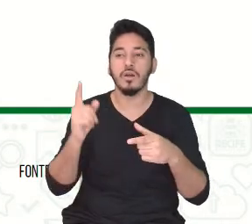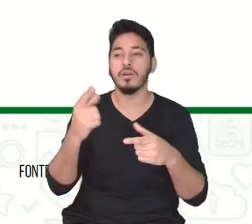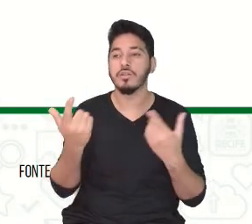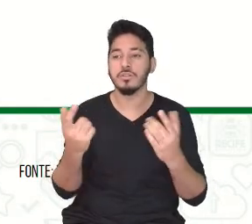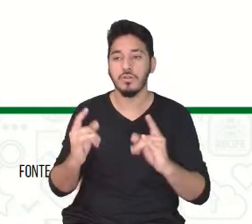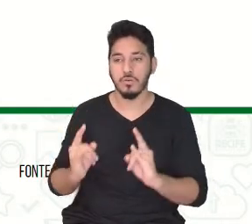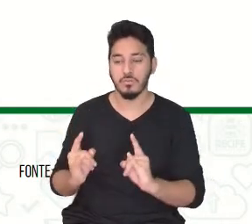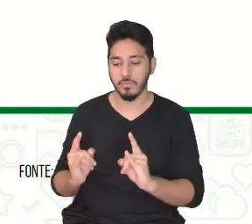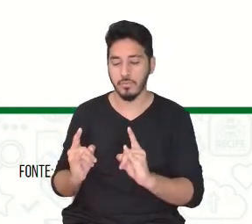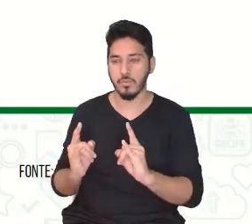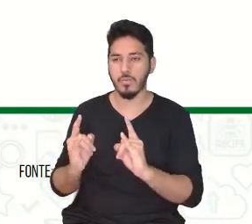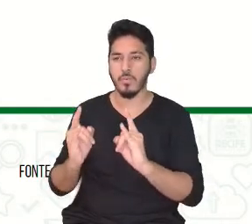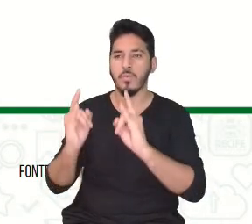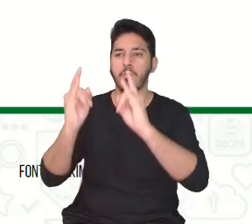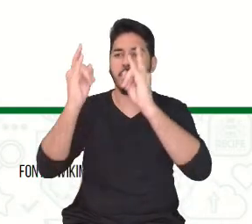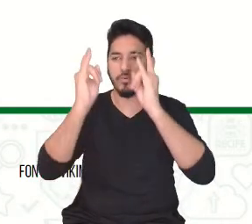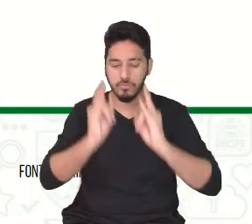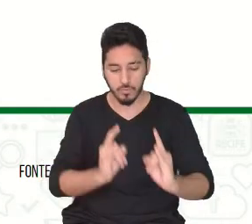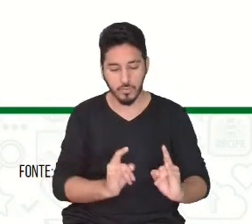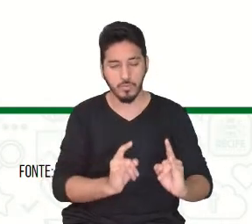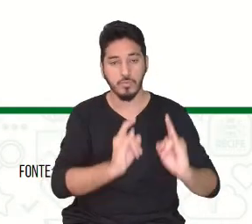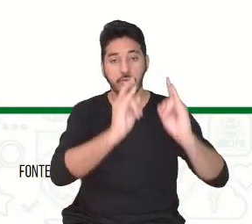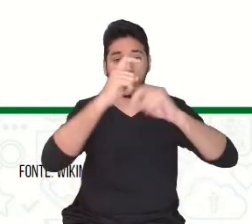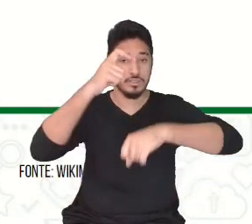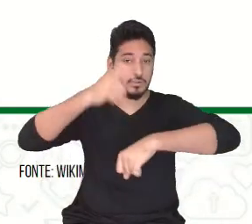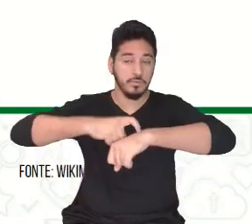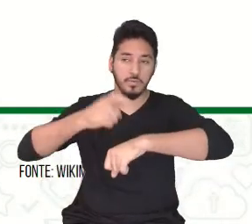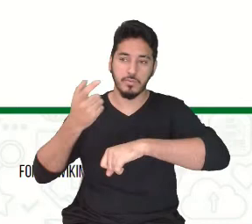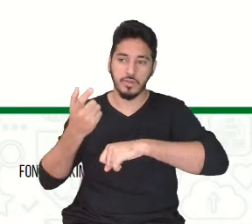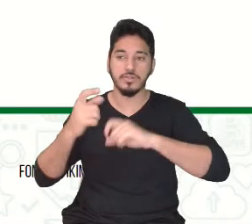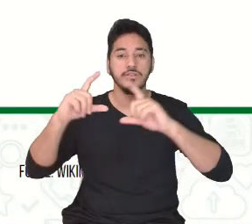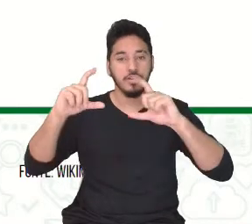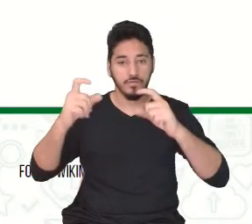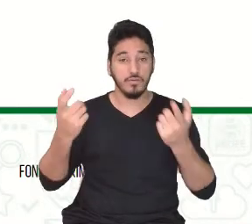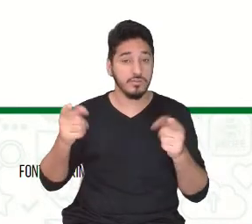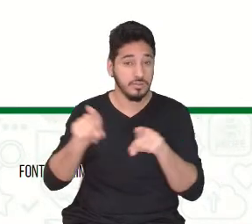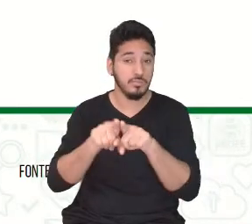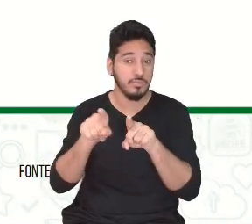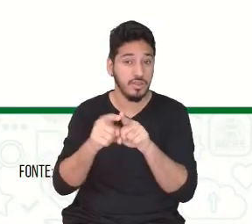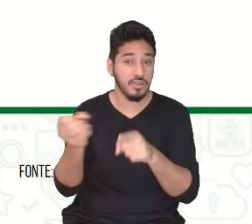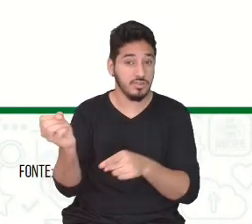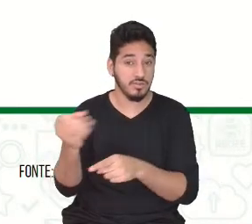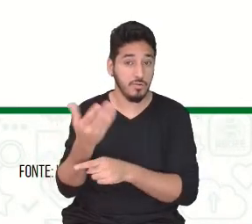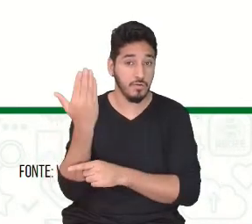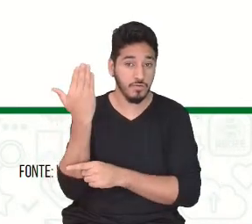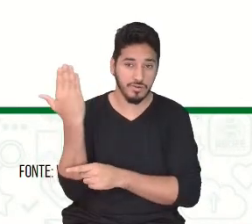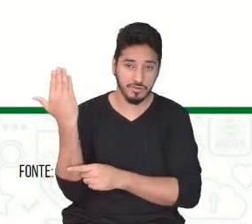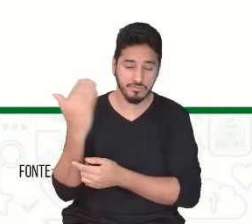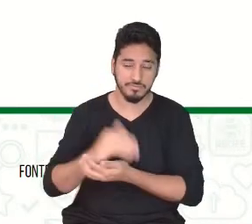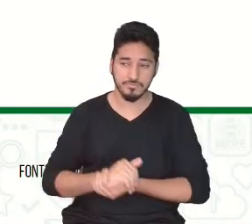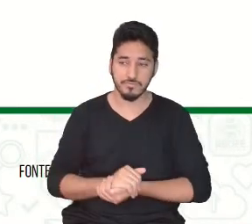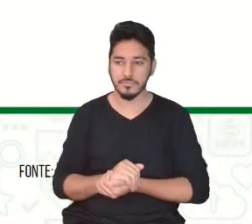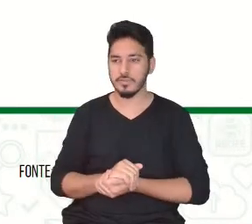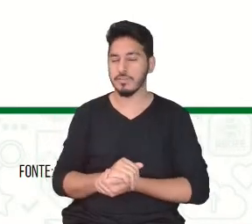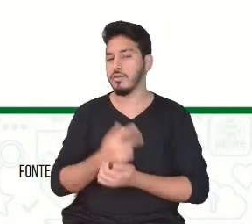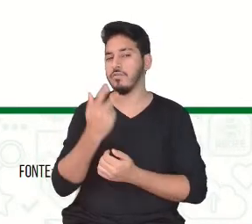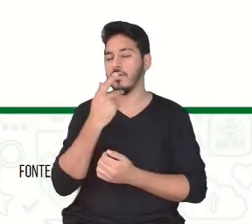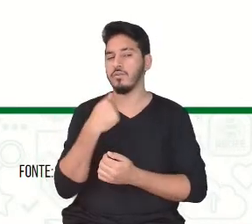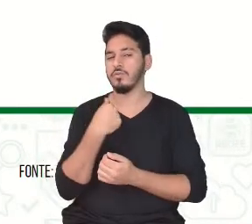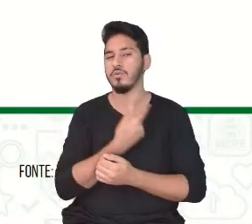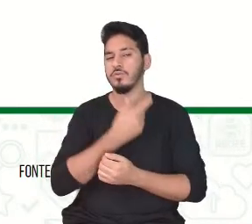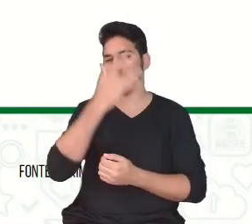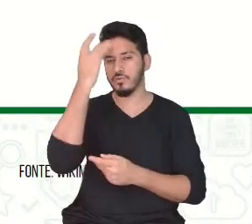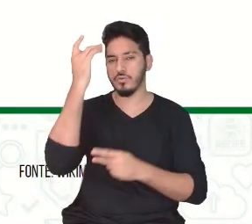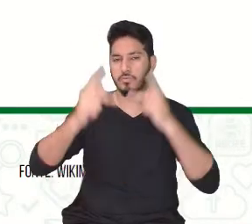sendo erguidos arranha-céus nesse momento, né? Essa foto também é recente. Então, falar do nosso povo